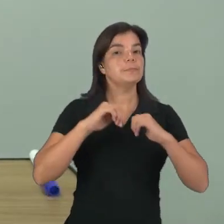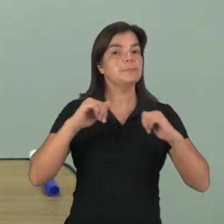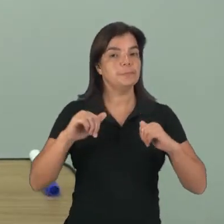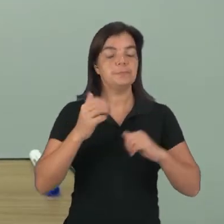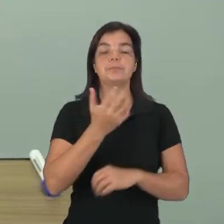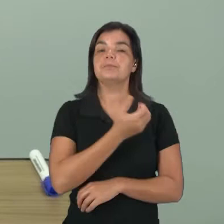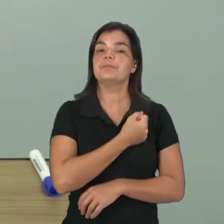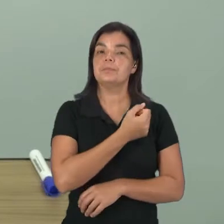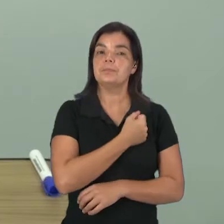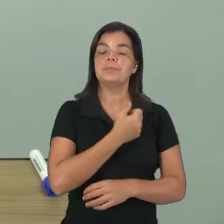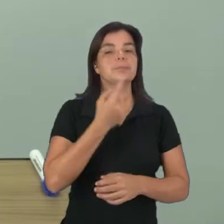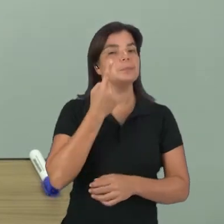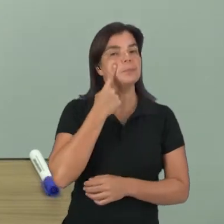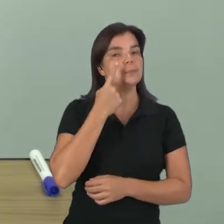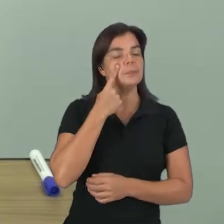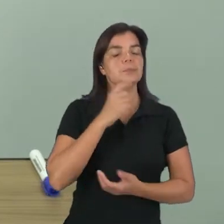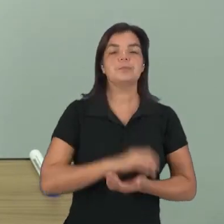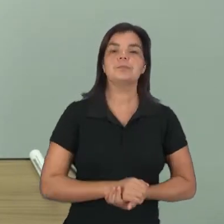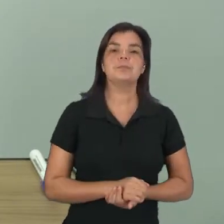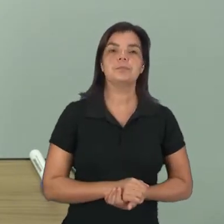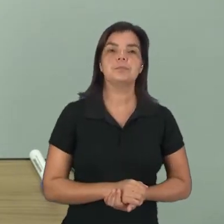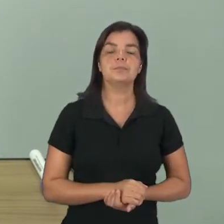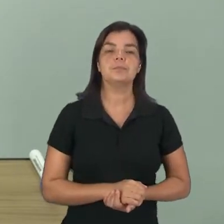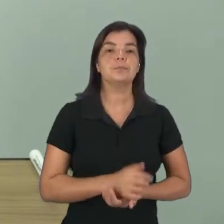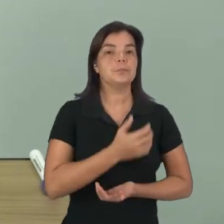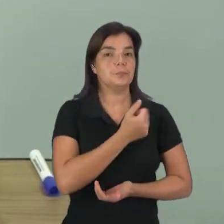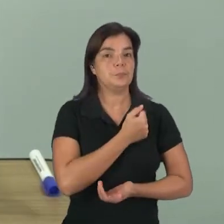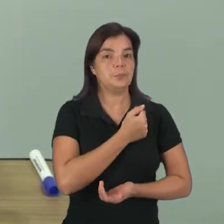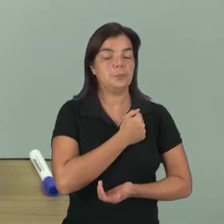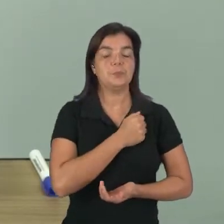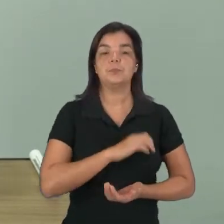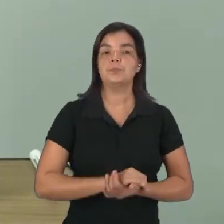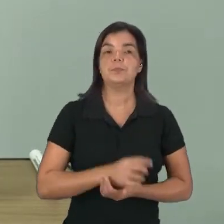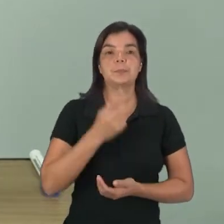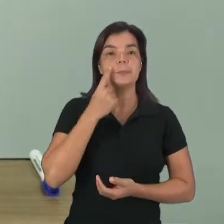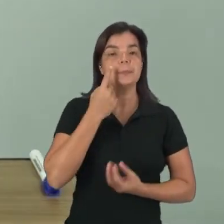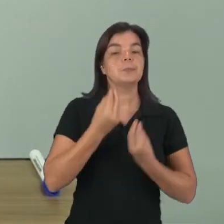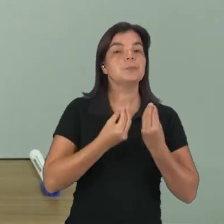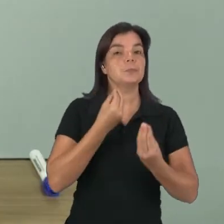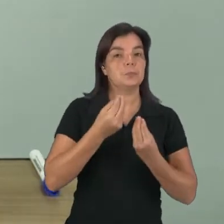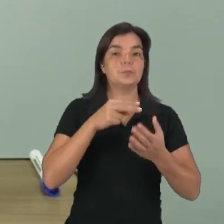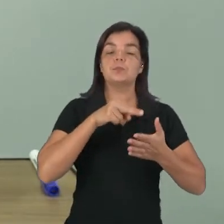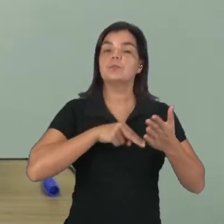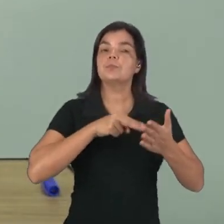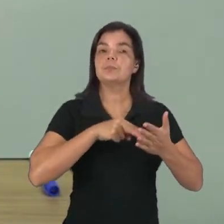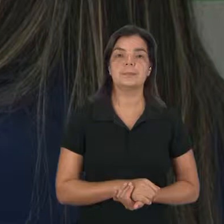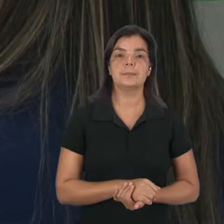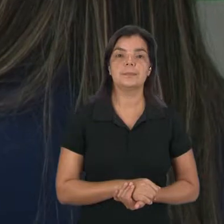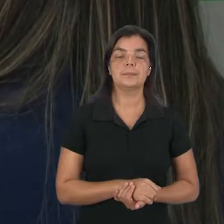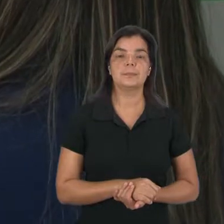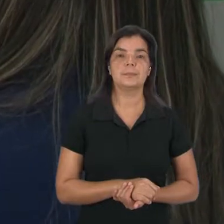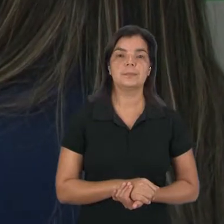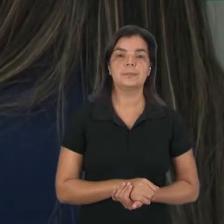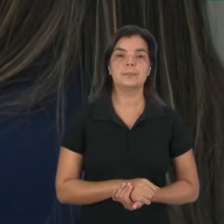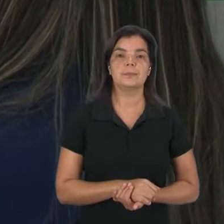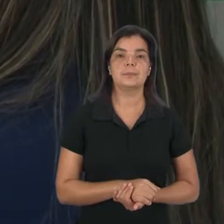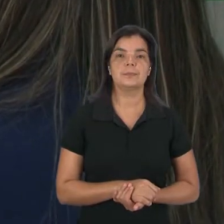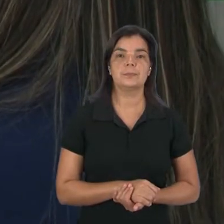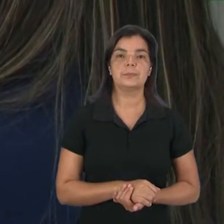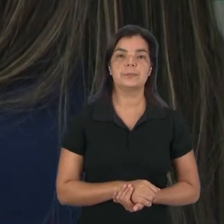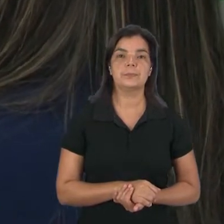decompor esse número. E olha só, deixa eu colocar aqui o número que nós temos. Olha como é a leitura dele.